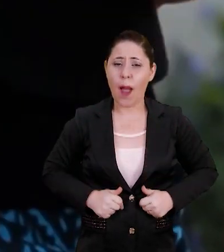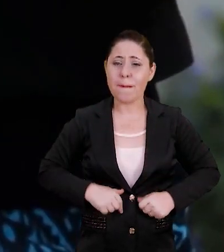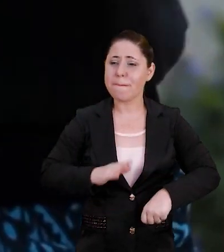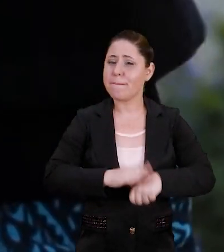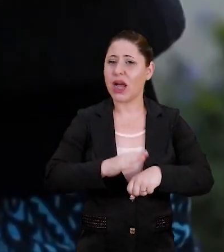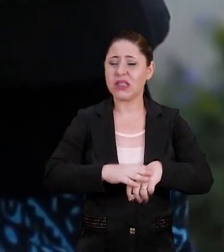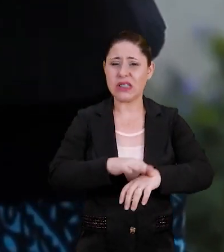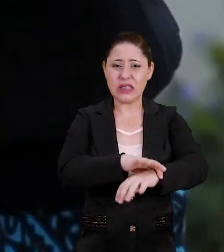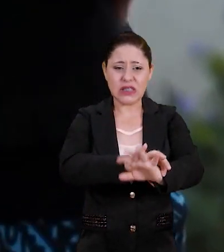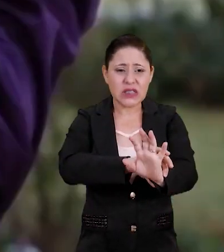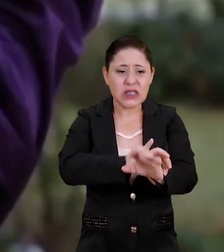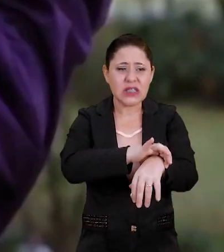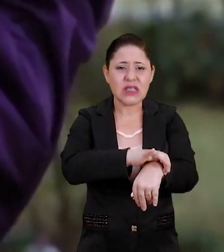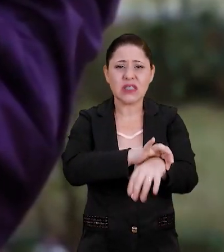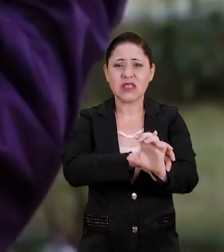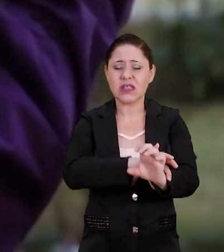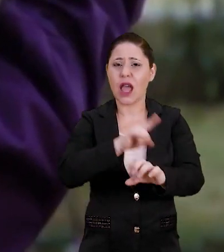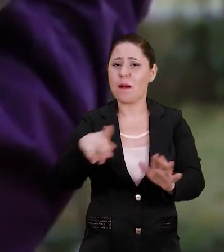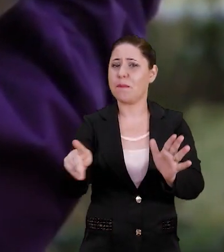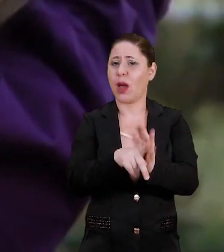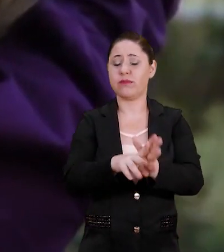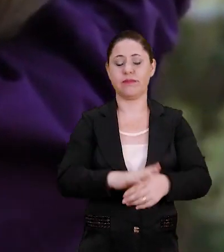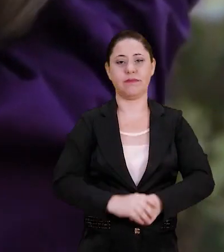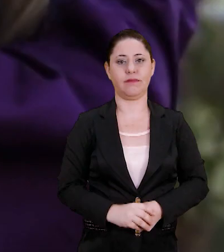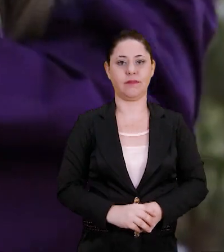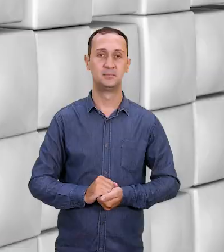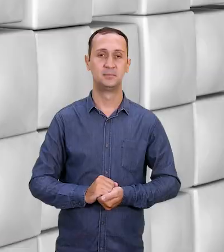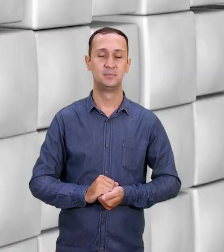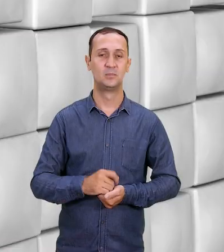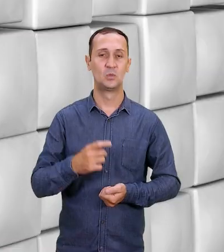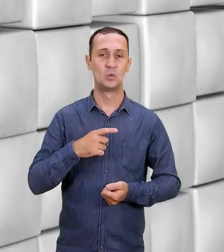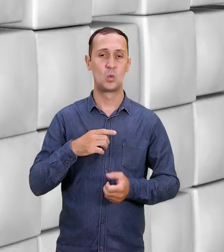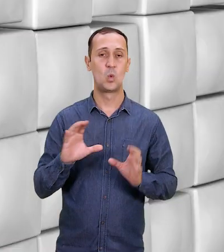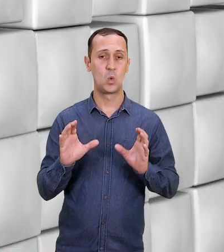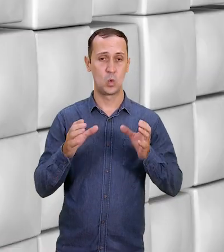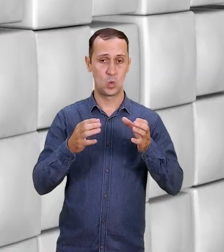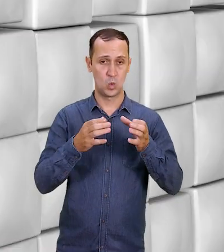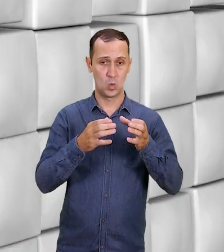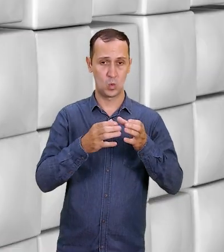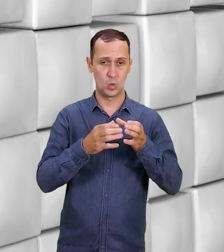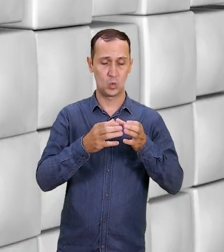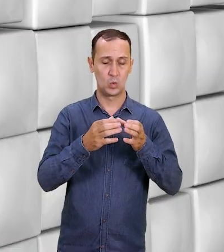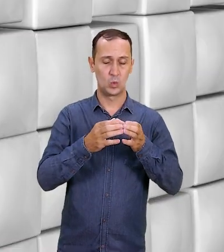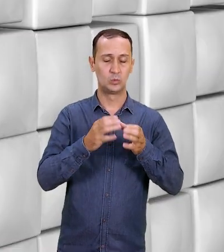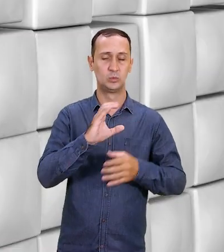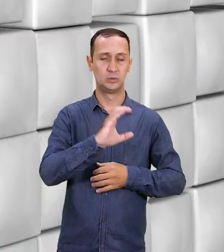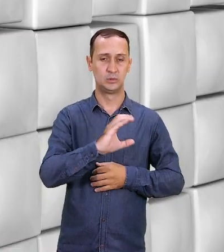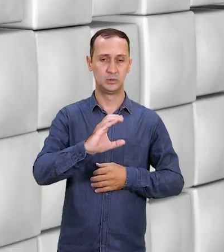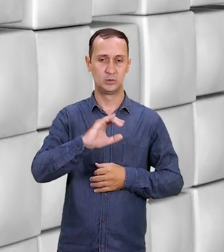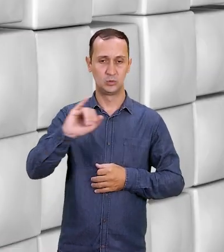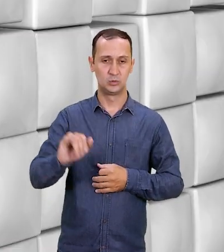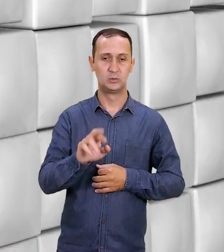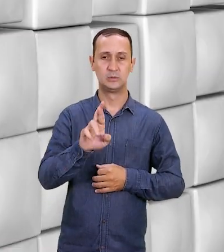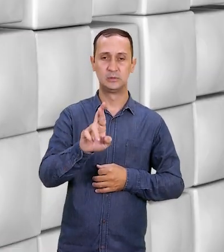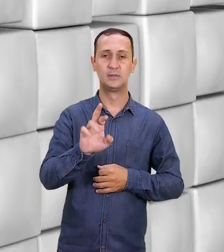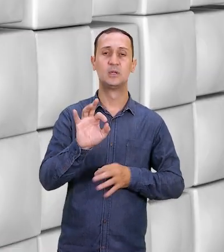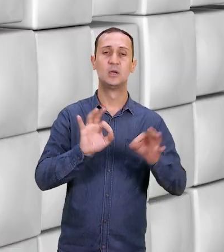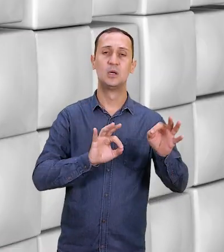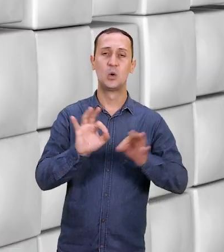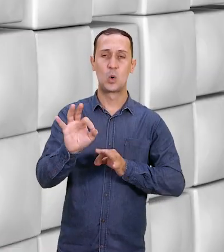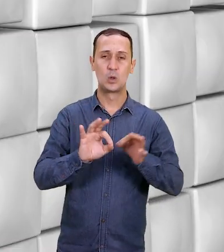corpo, principalmente nos tendões e articulações. Comissão de Constituição, Justiça e